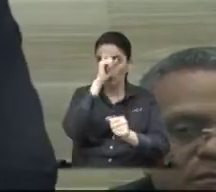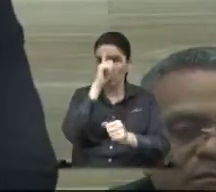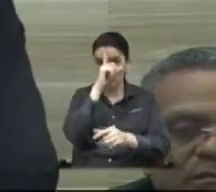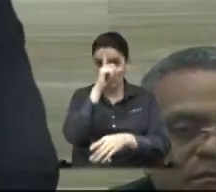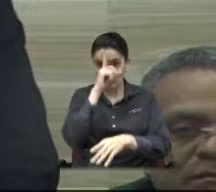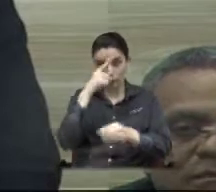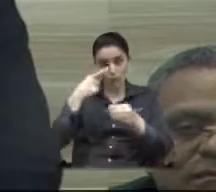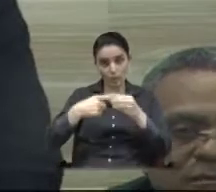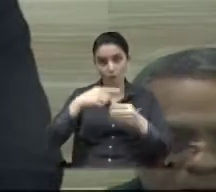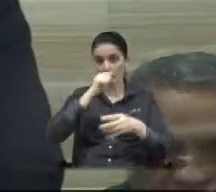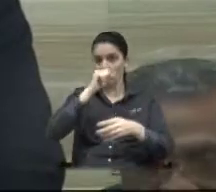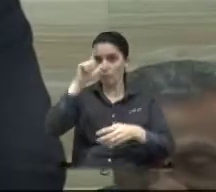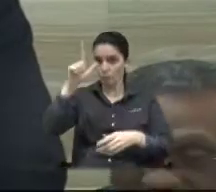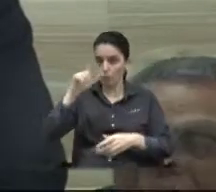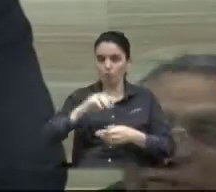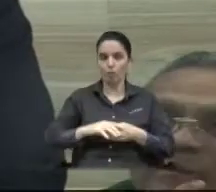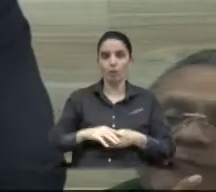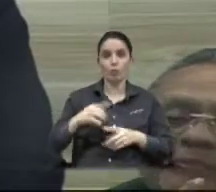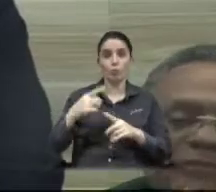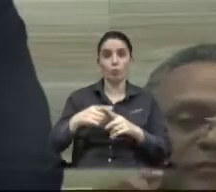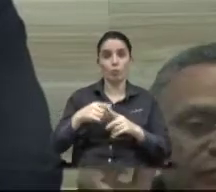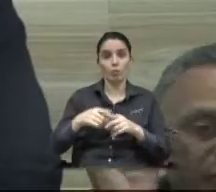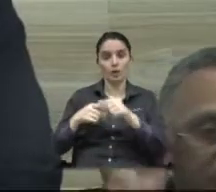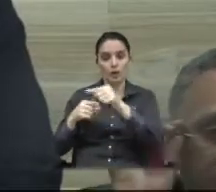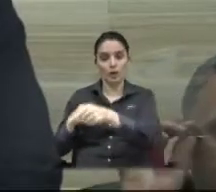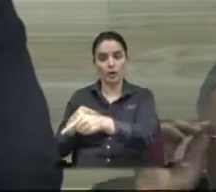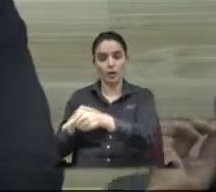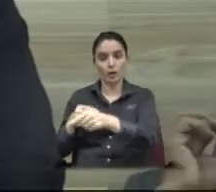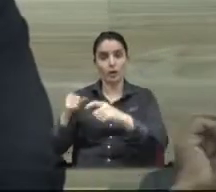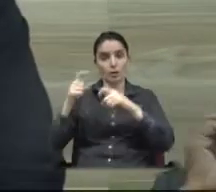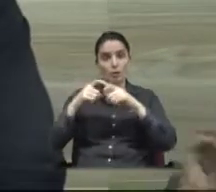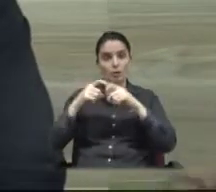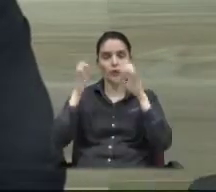a especialidade dele é uma especialidade